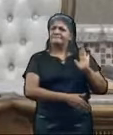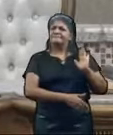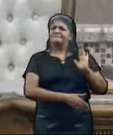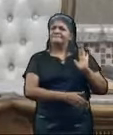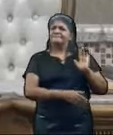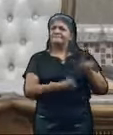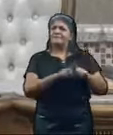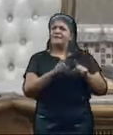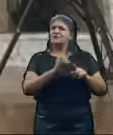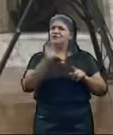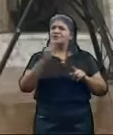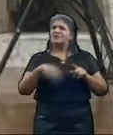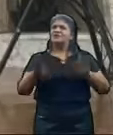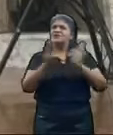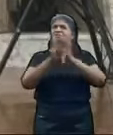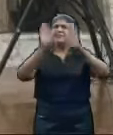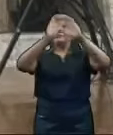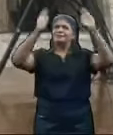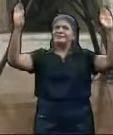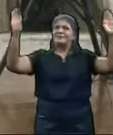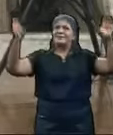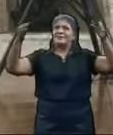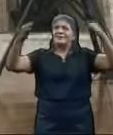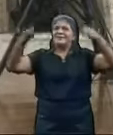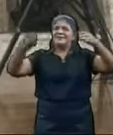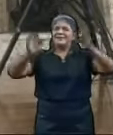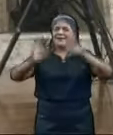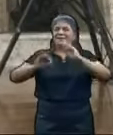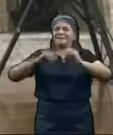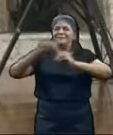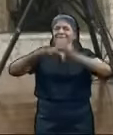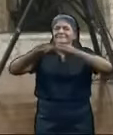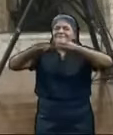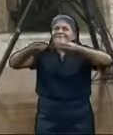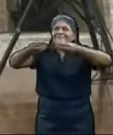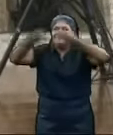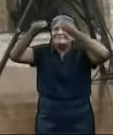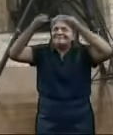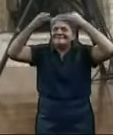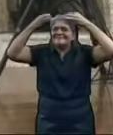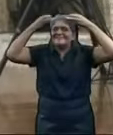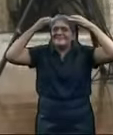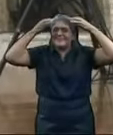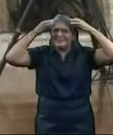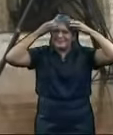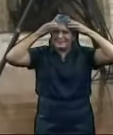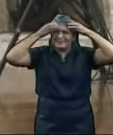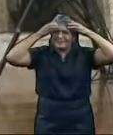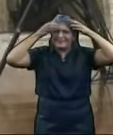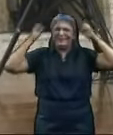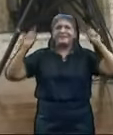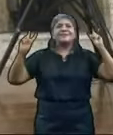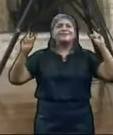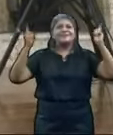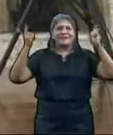você felicidade o conjunto das bem-aventuranças Jesus tá dizendo isto